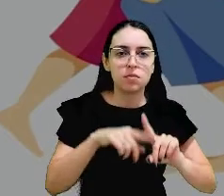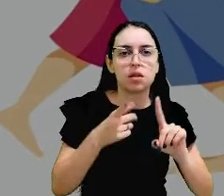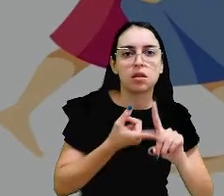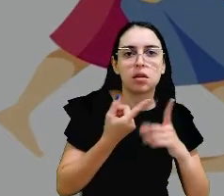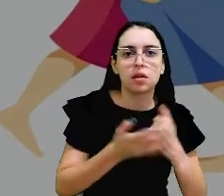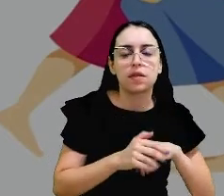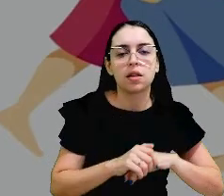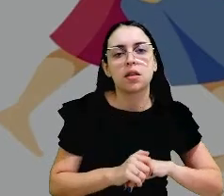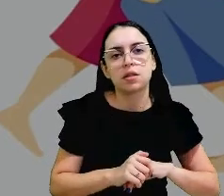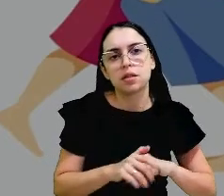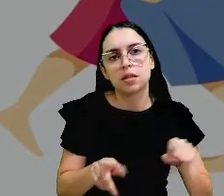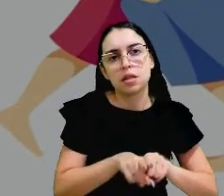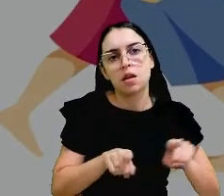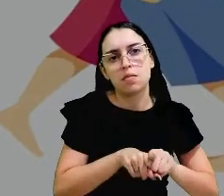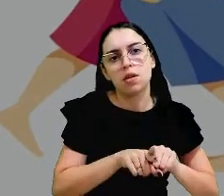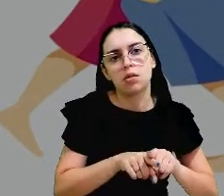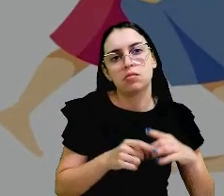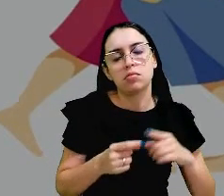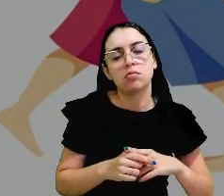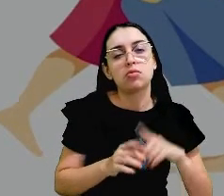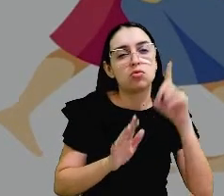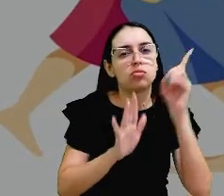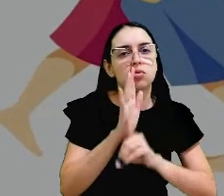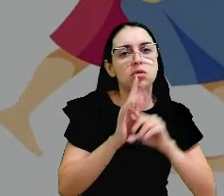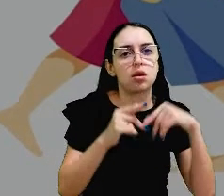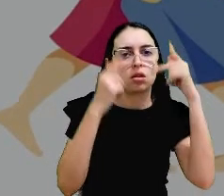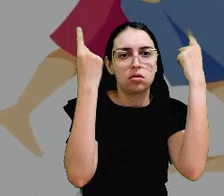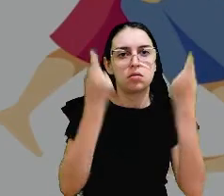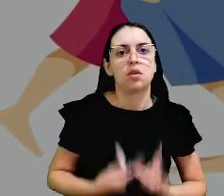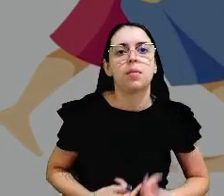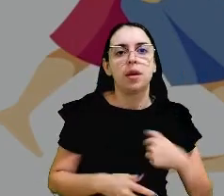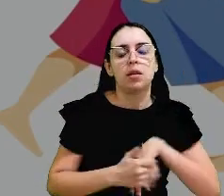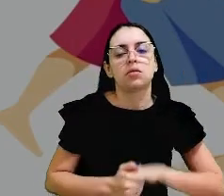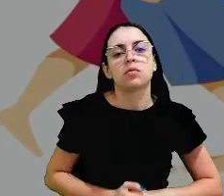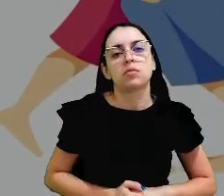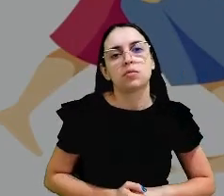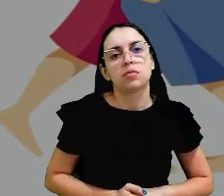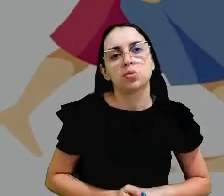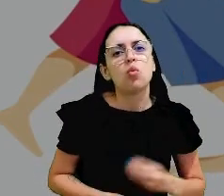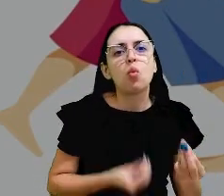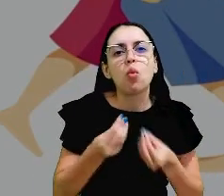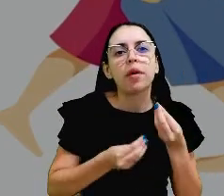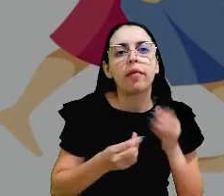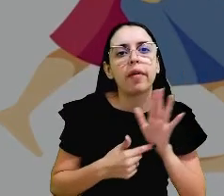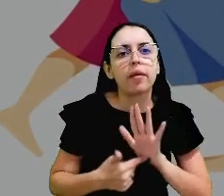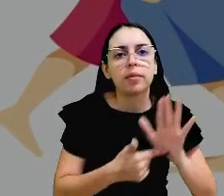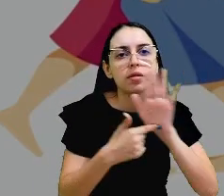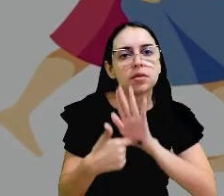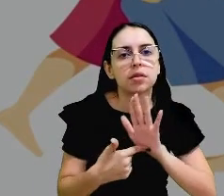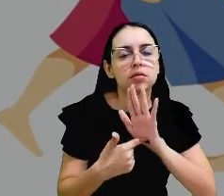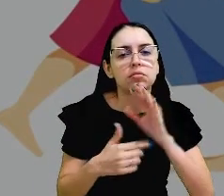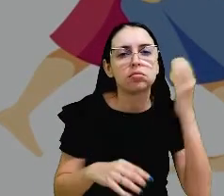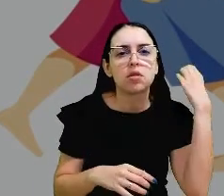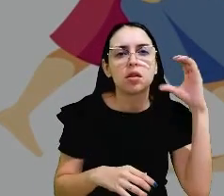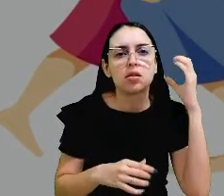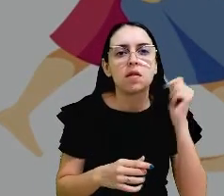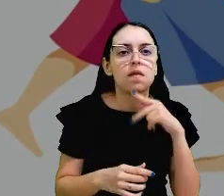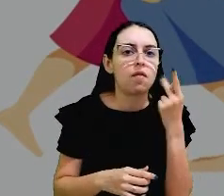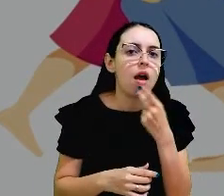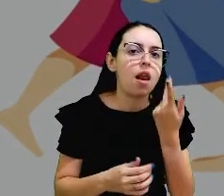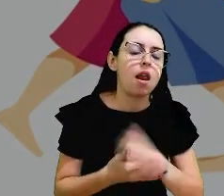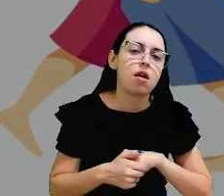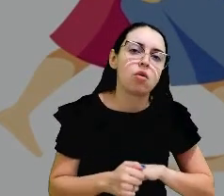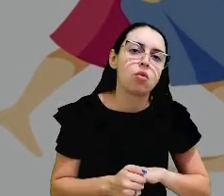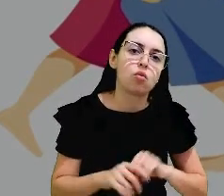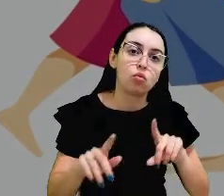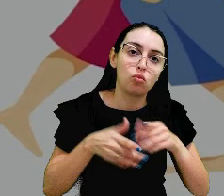ela viola os nossos direitos humanos. O que as evidências científicas nos falam? Que